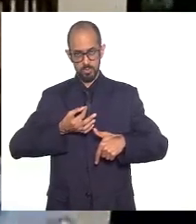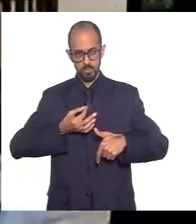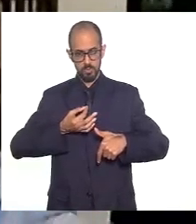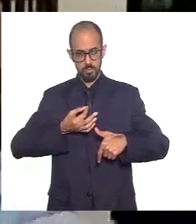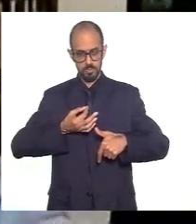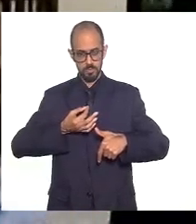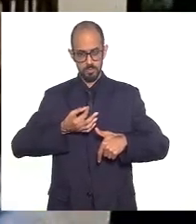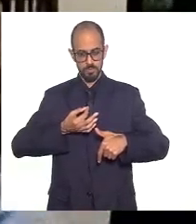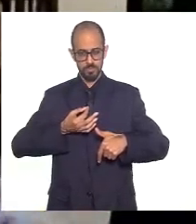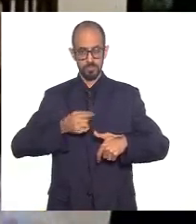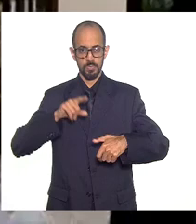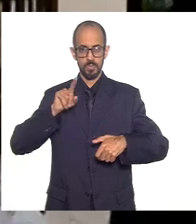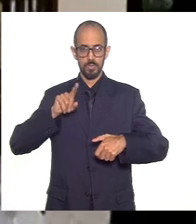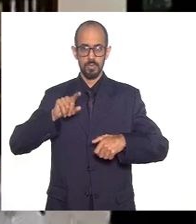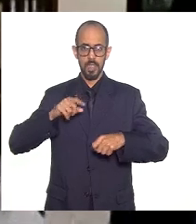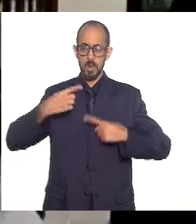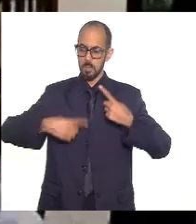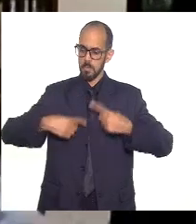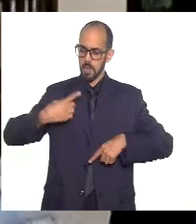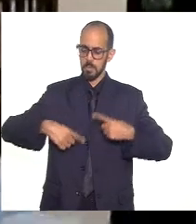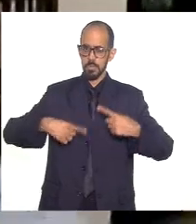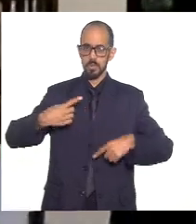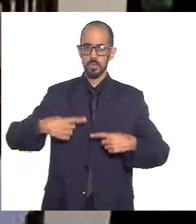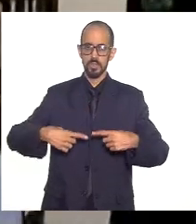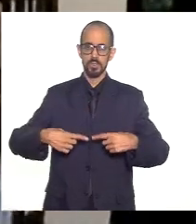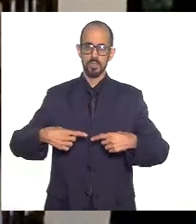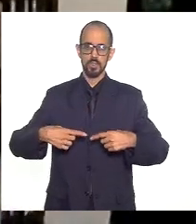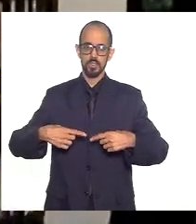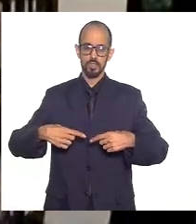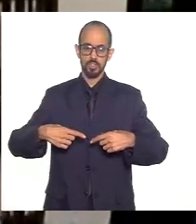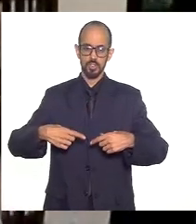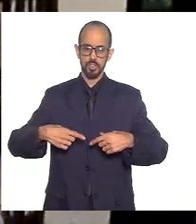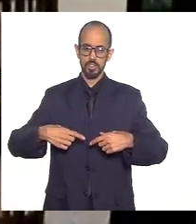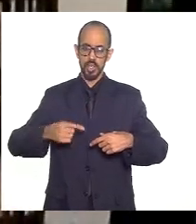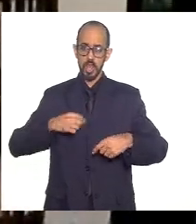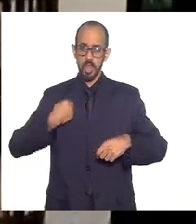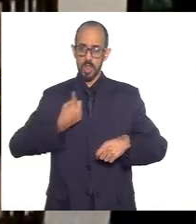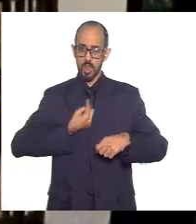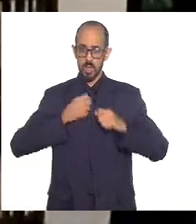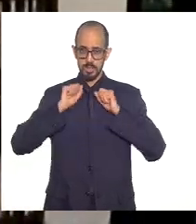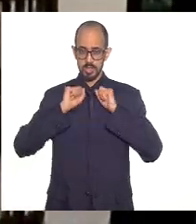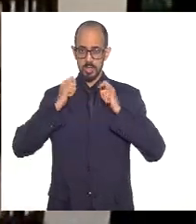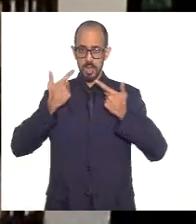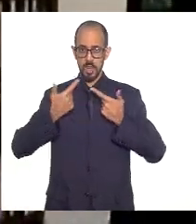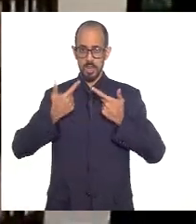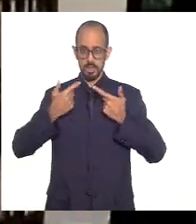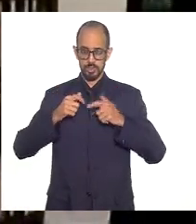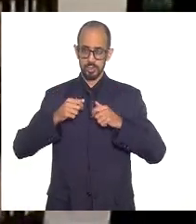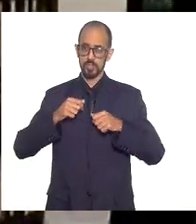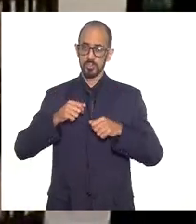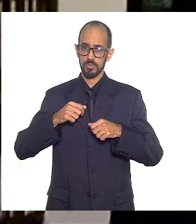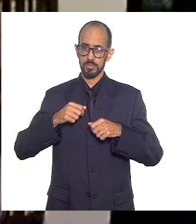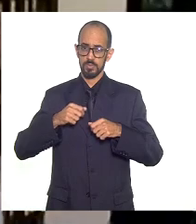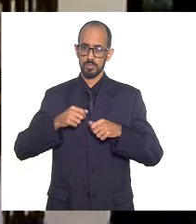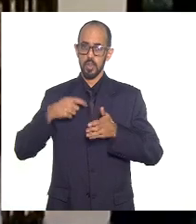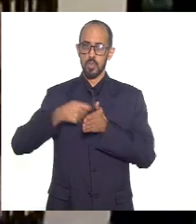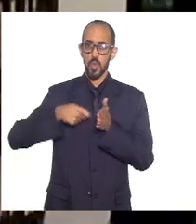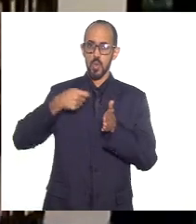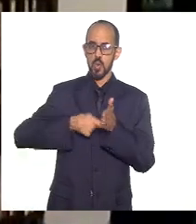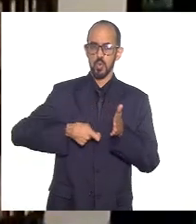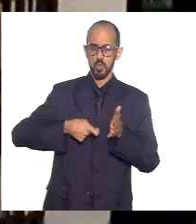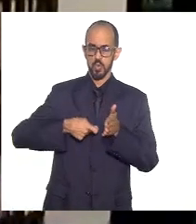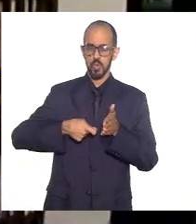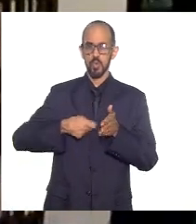uma ação política nossa, e e